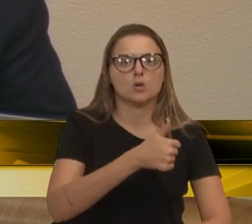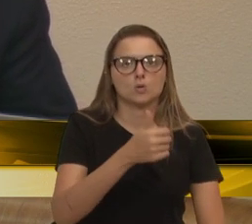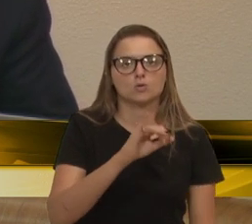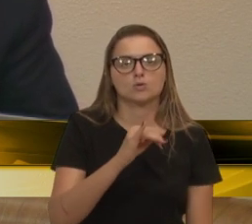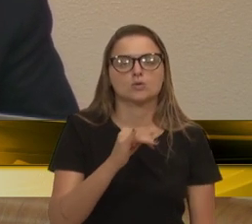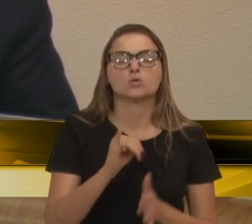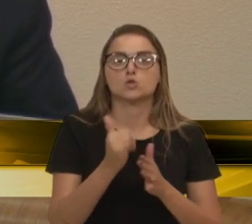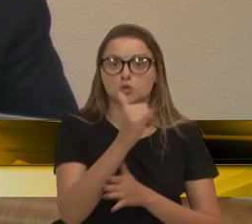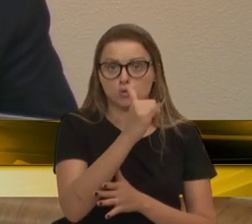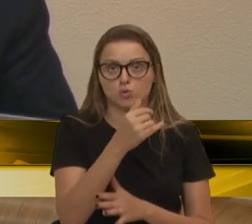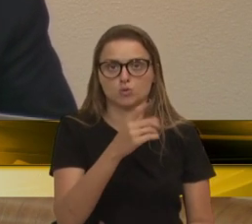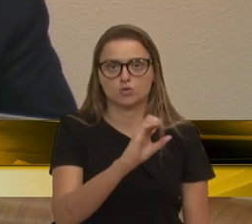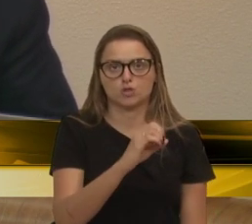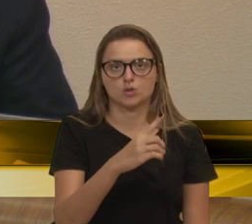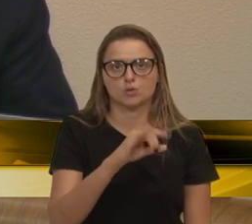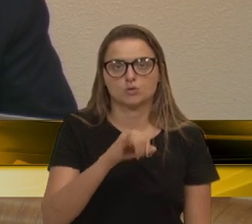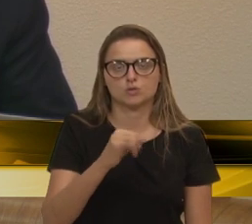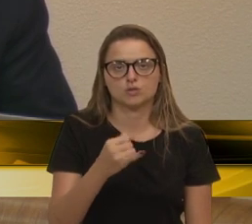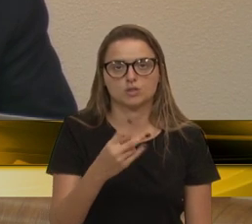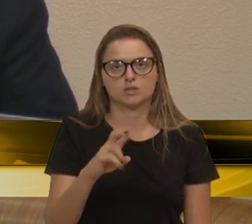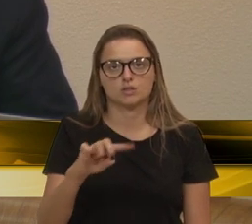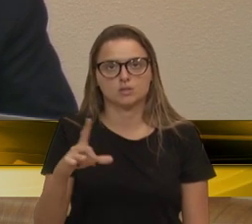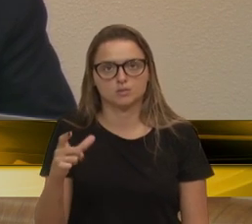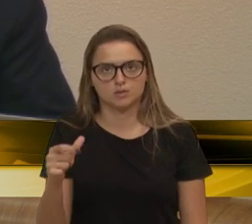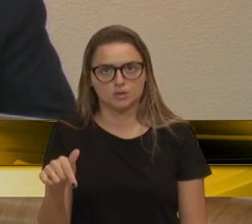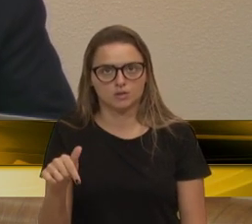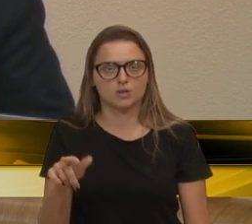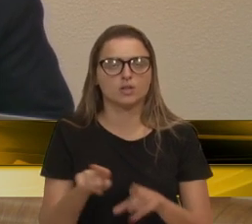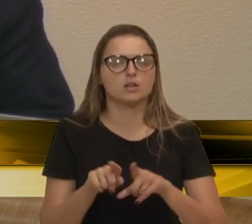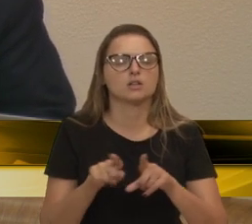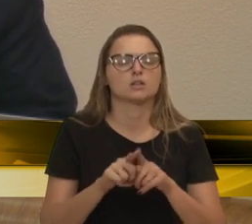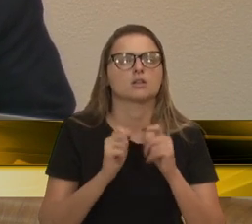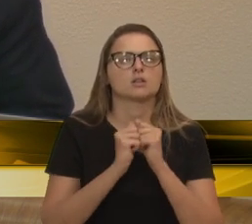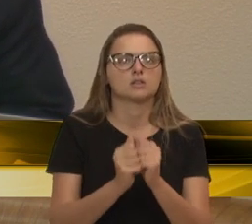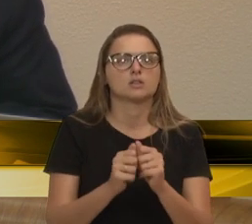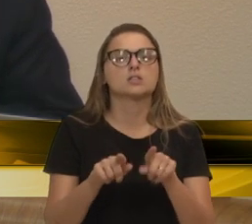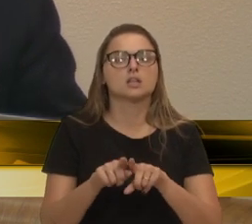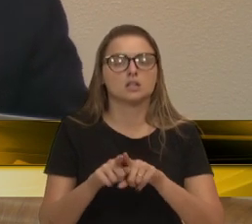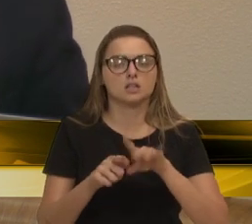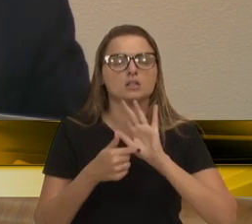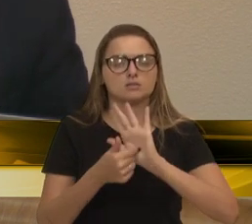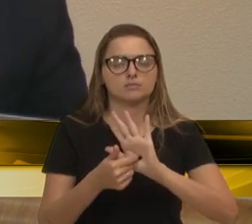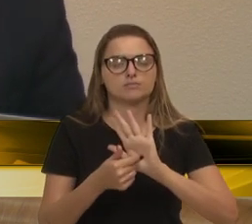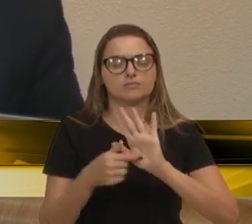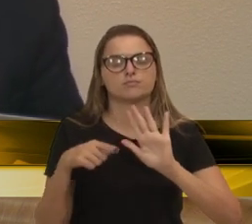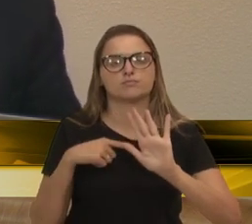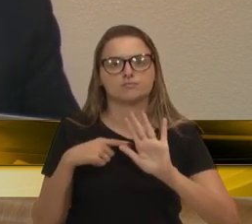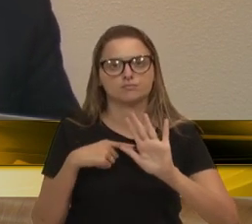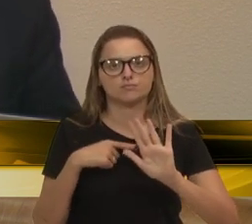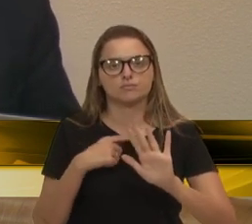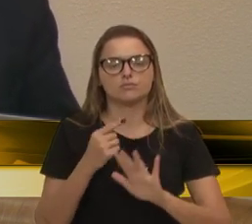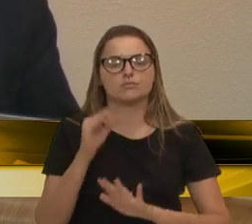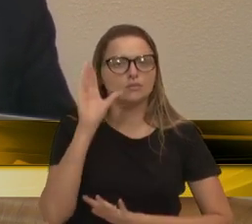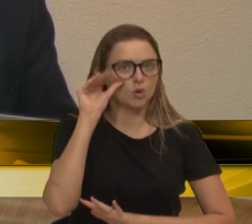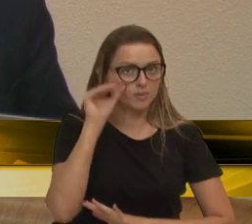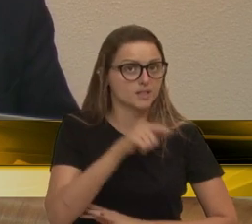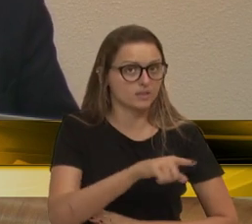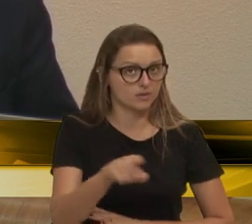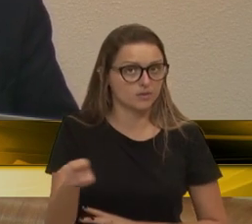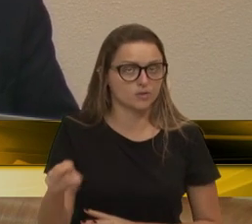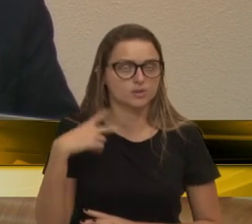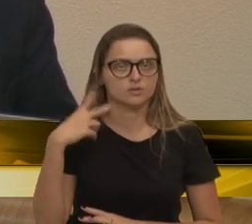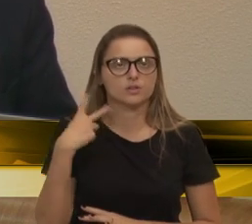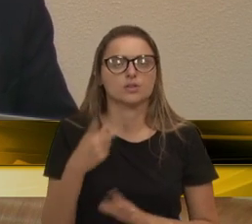de 2017, pois o atraso no pagamento passa a ser imputável ao município devedor. Observem, Vossas Excelências, que